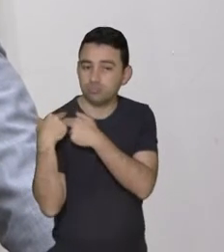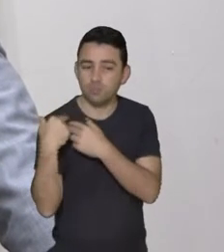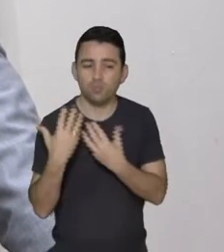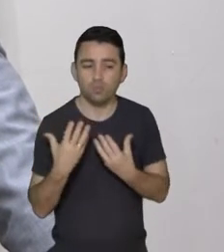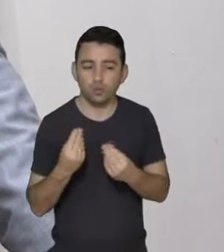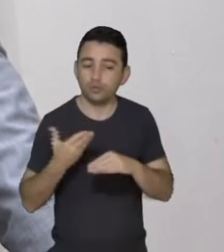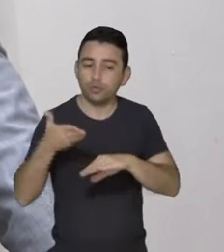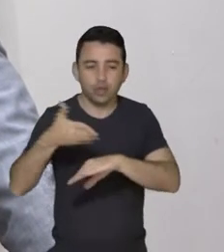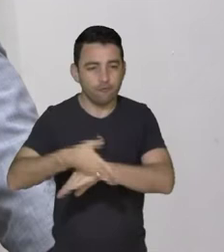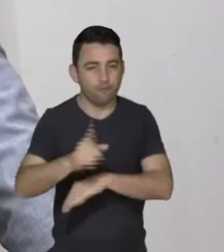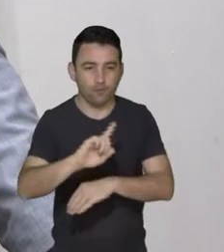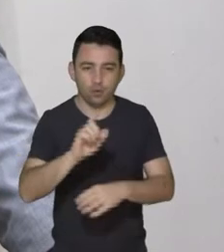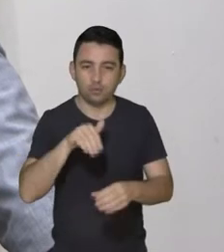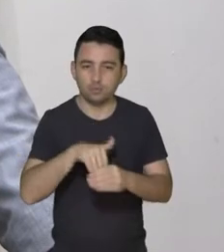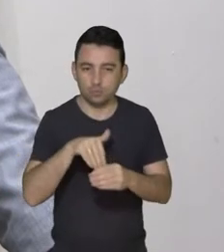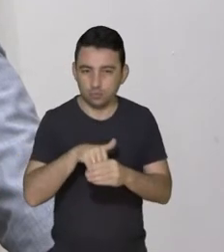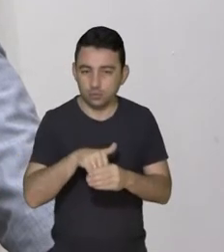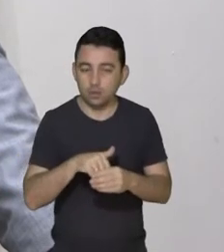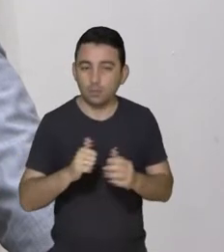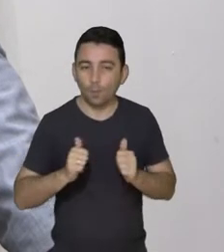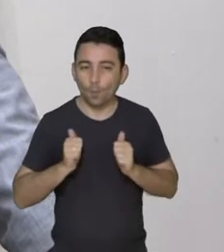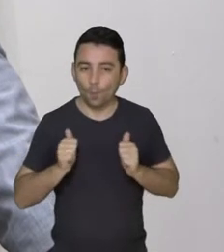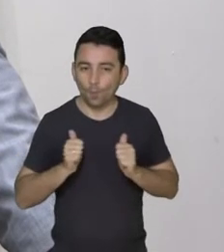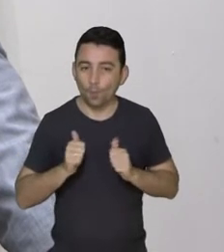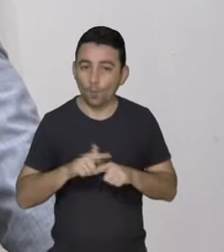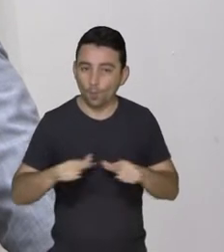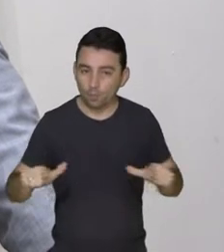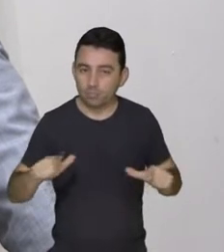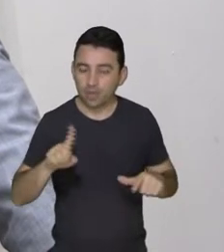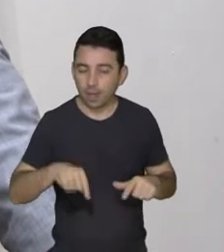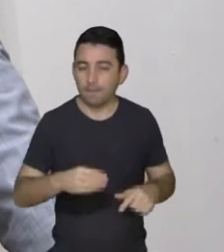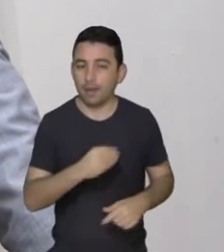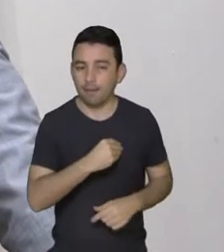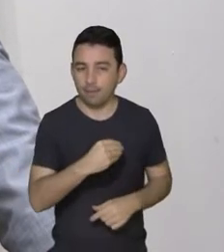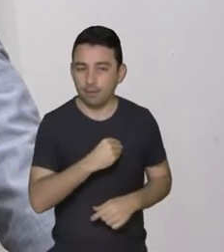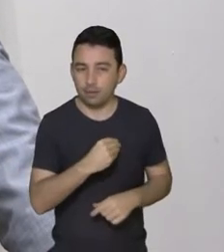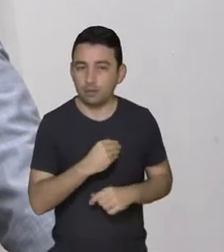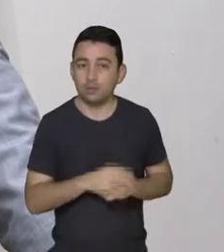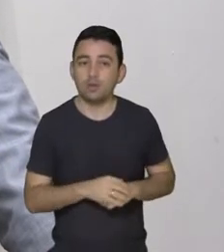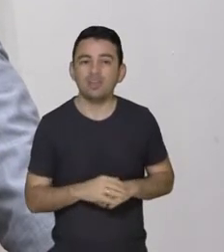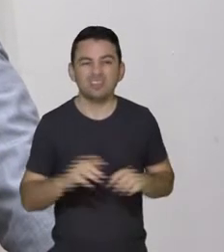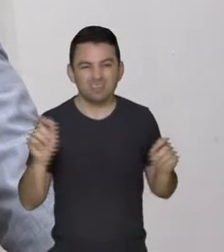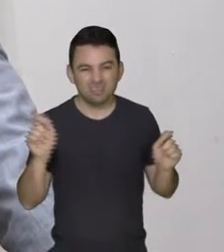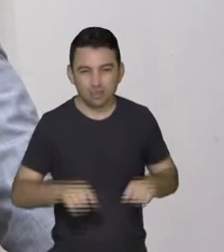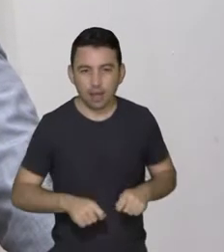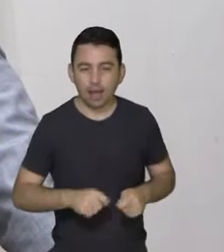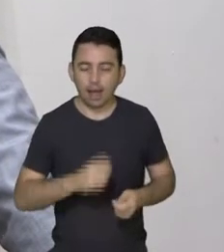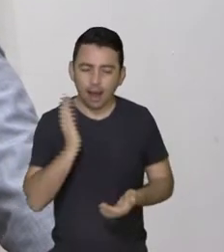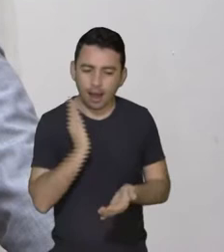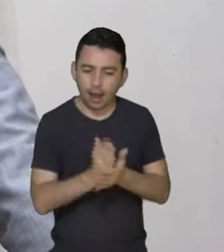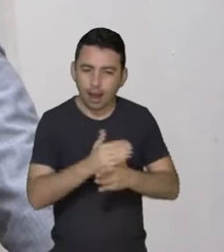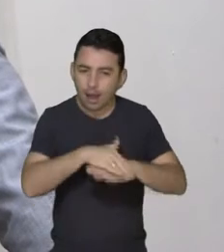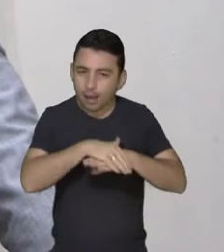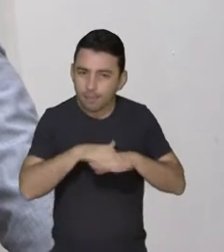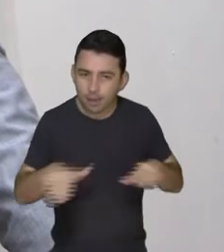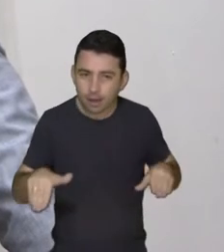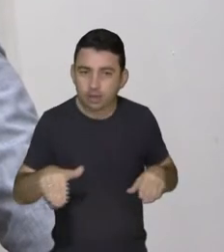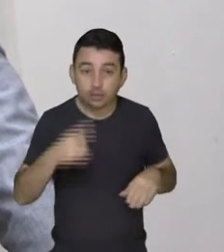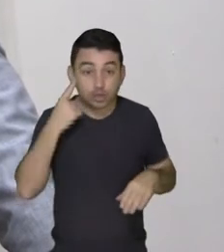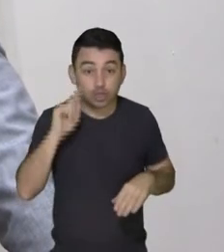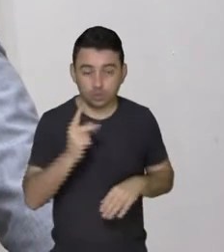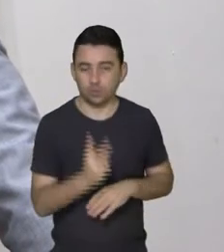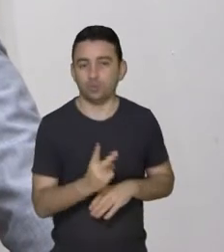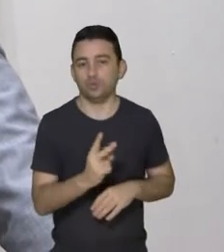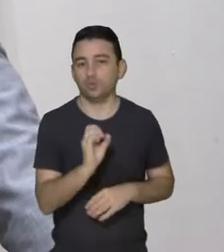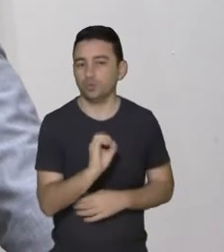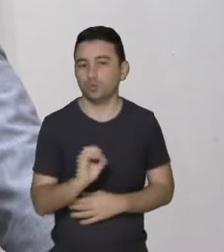urnas foi abstenção o grande pecado nós poderíamos ter já liquidado a fatura no dia 2 de outubro